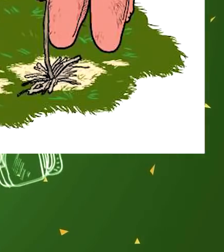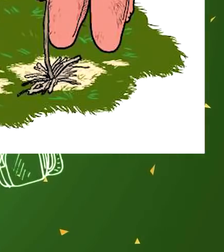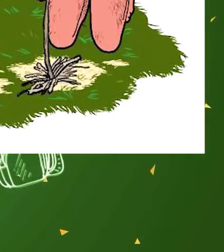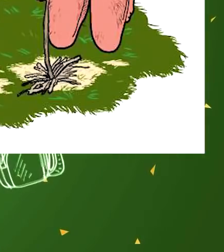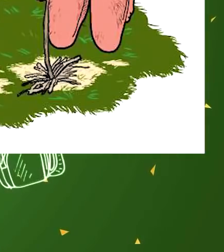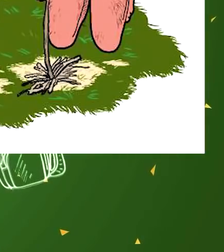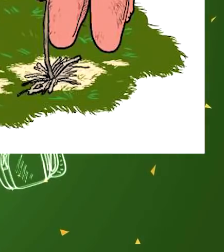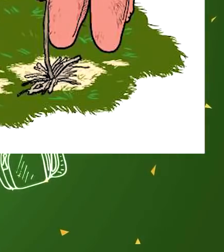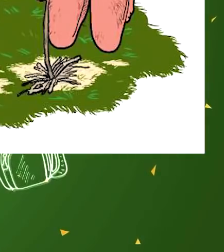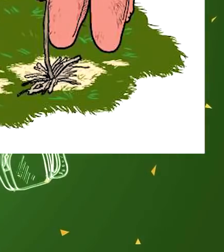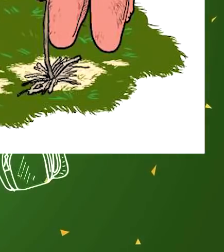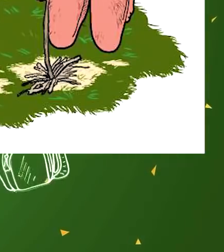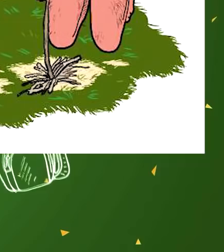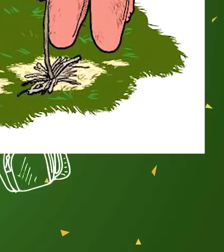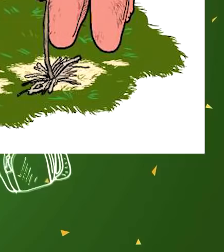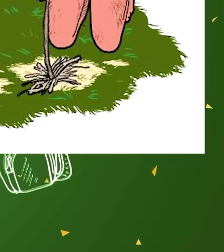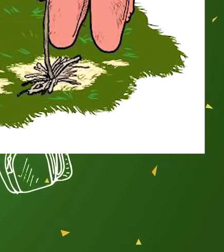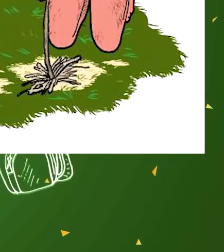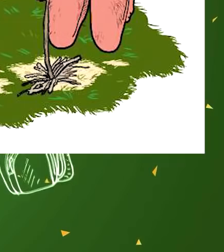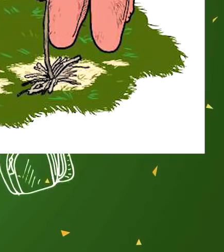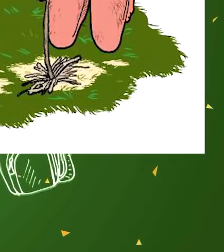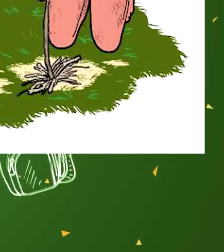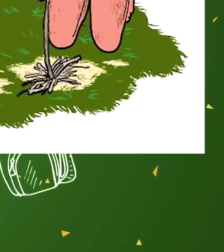Ok? Veja só.